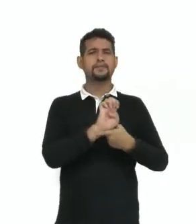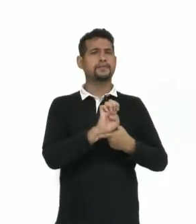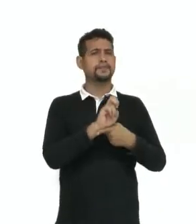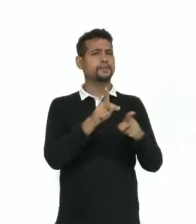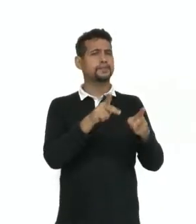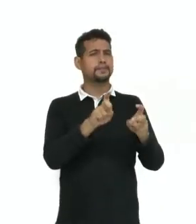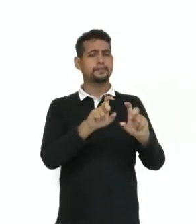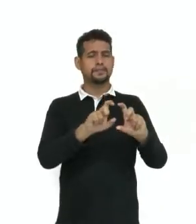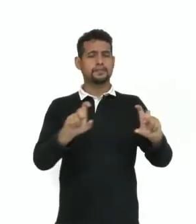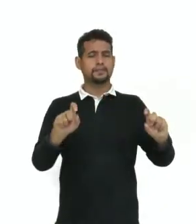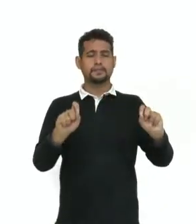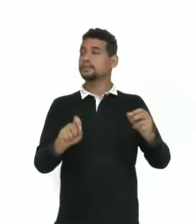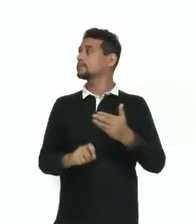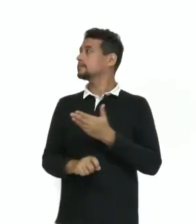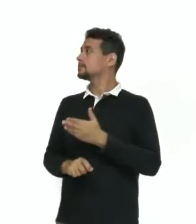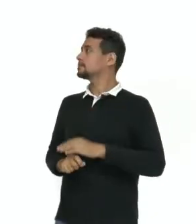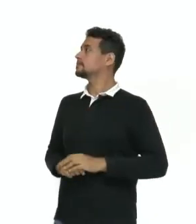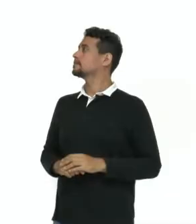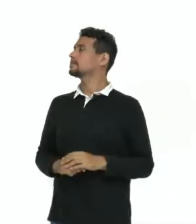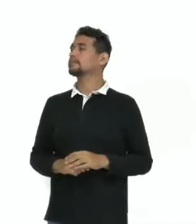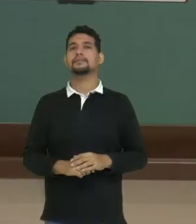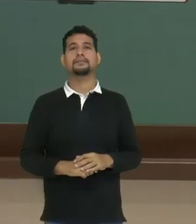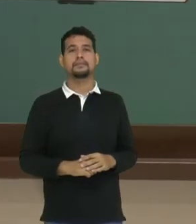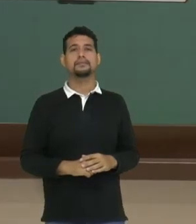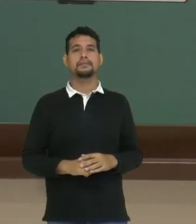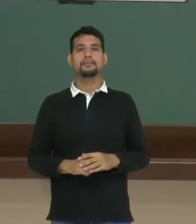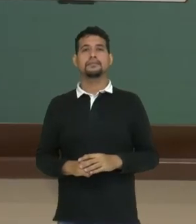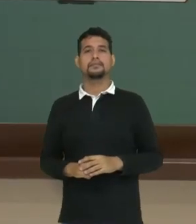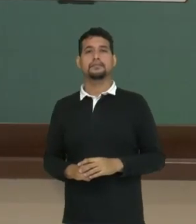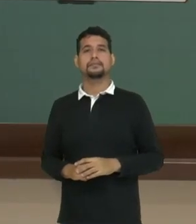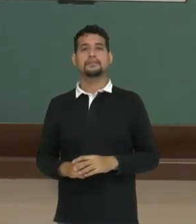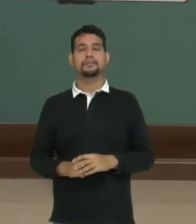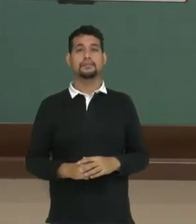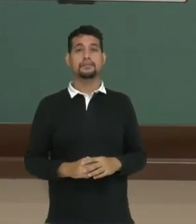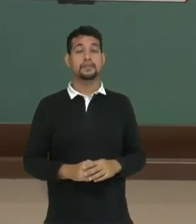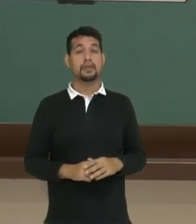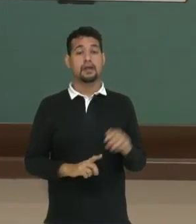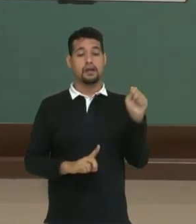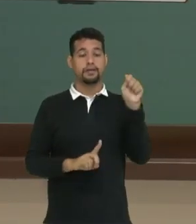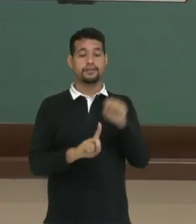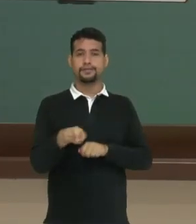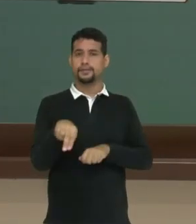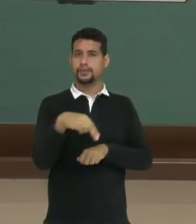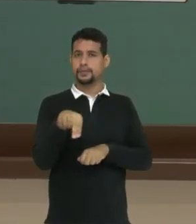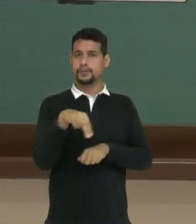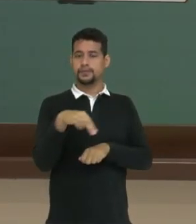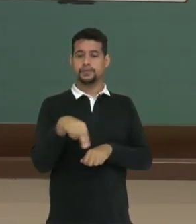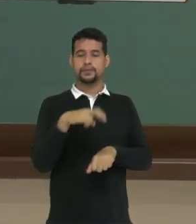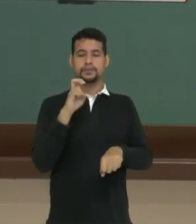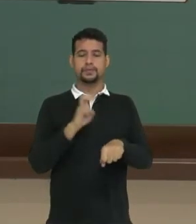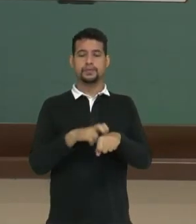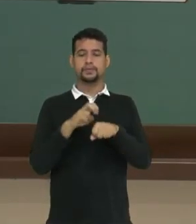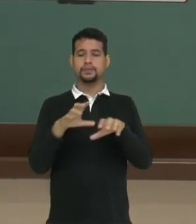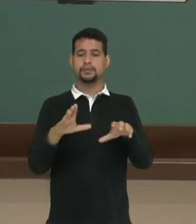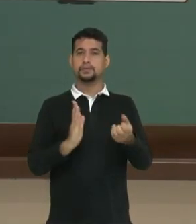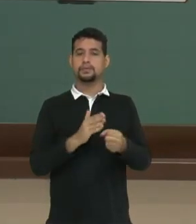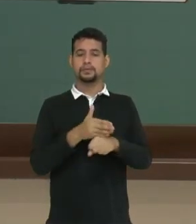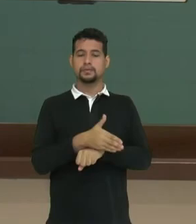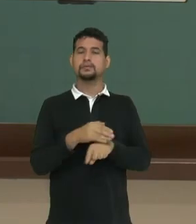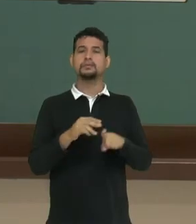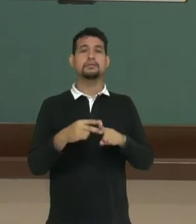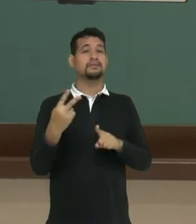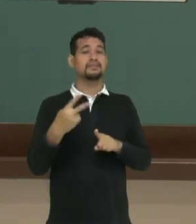ficou o subtítulo, né, na sequência dessa manchete. Em novembro, a pandemia do coronavírus entrou em uma